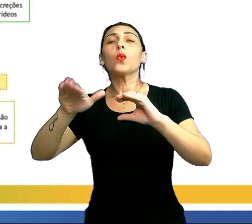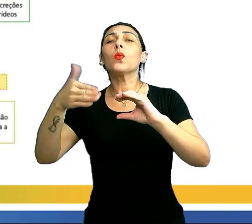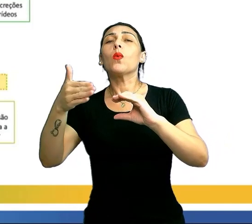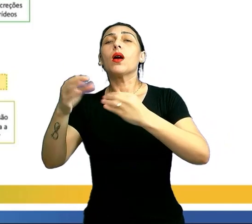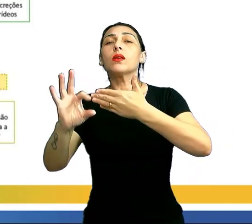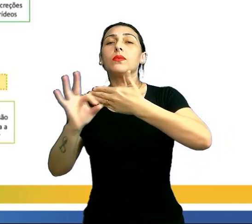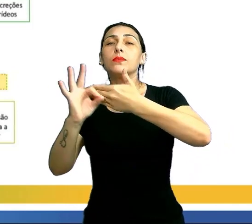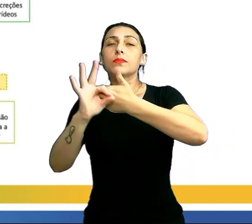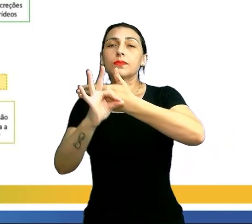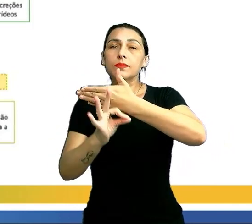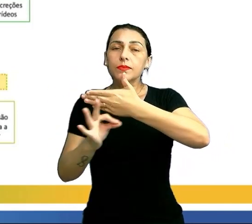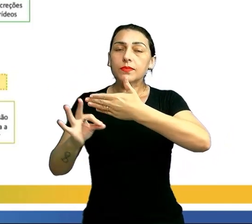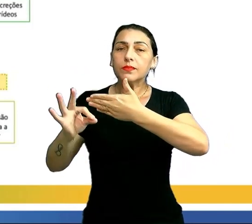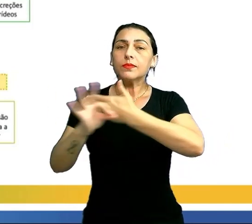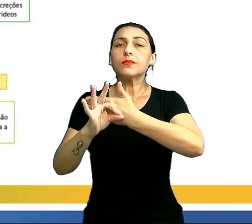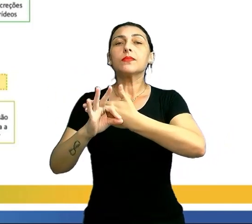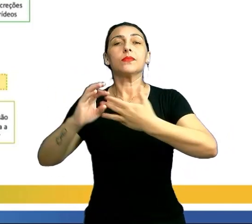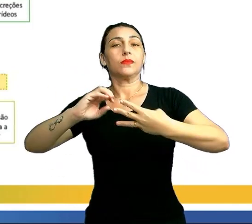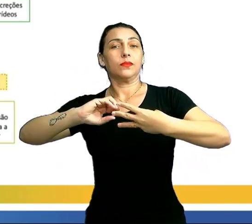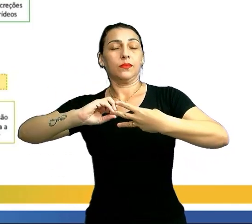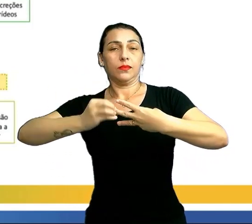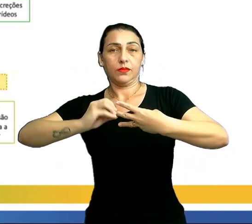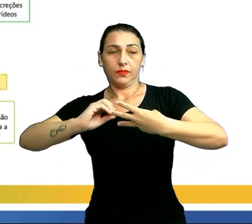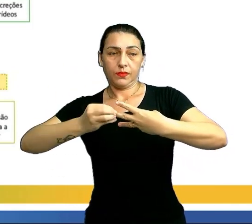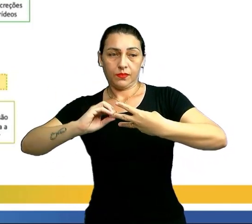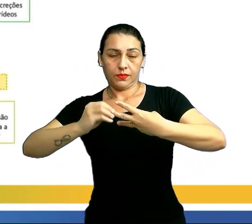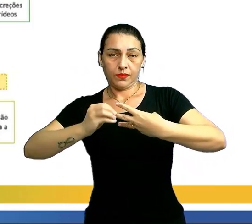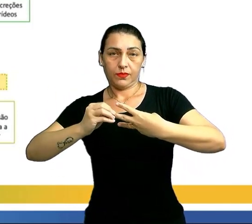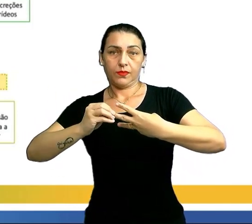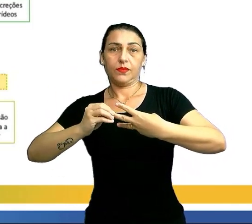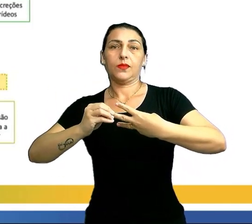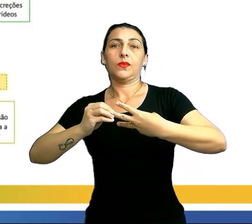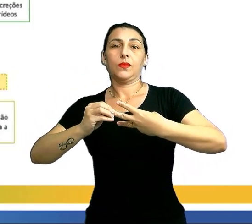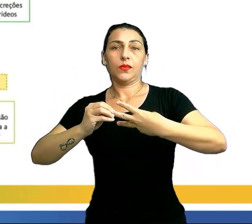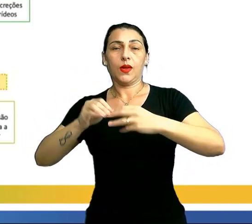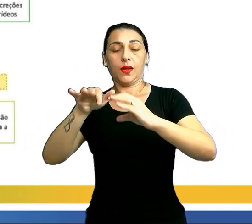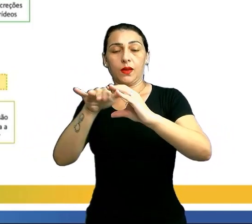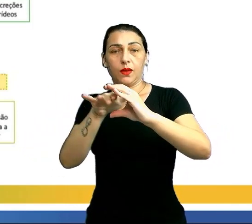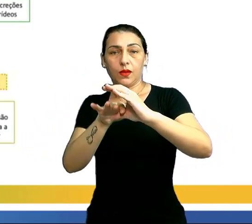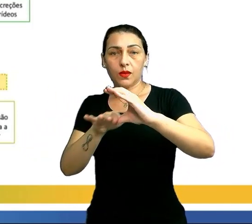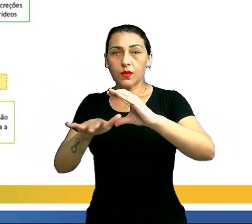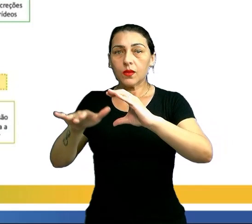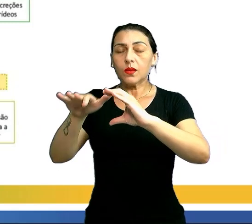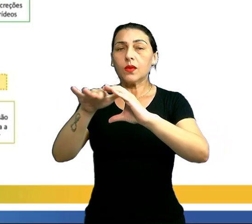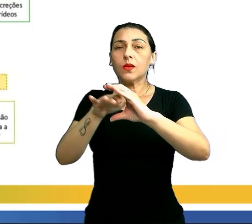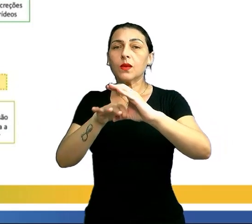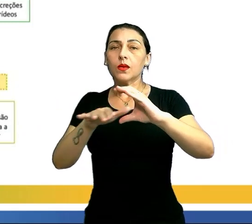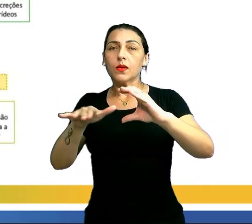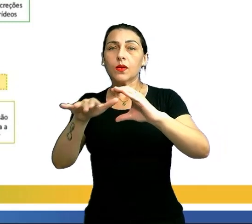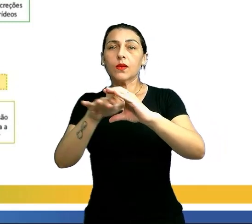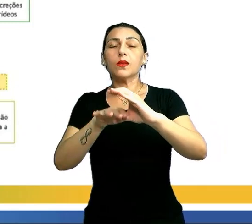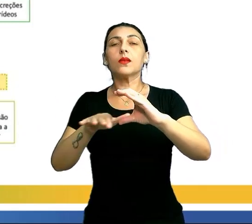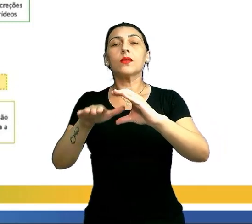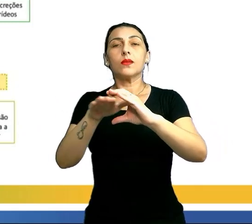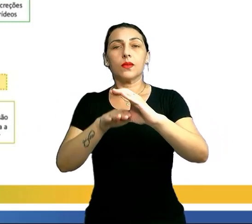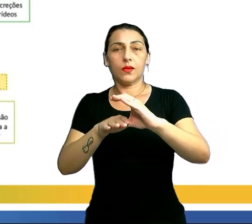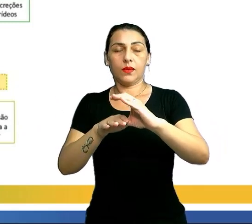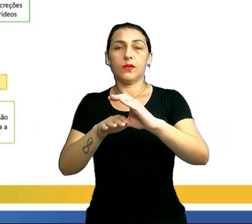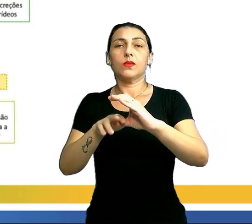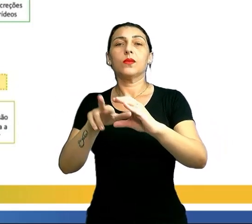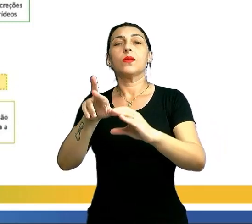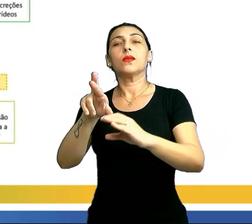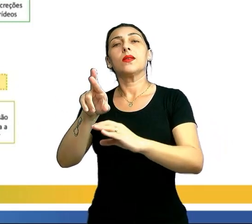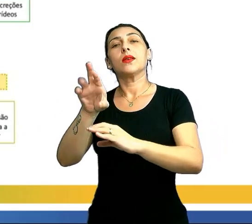as organelas celulares? Organelas citoplasmáticas ou inclusões citoplasmáticas. O